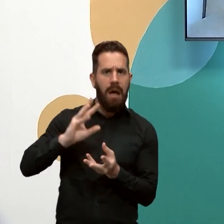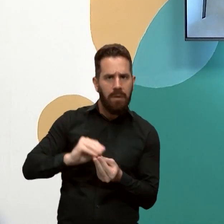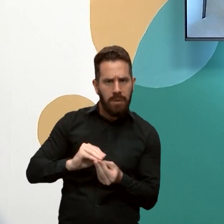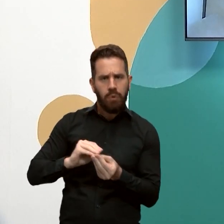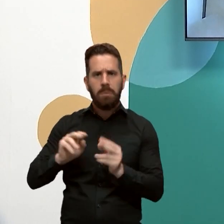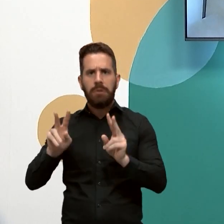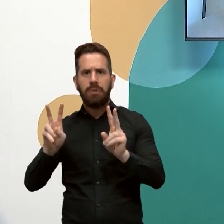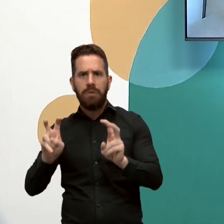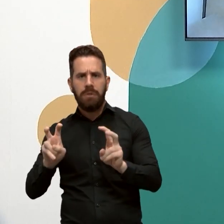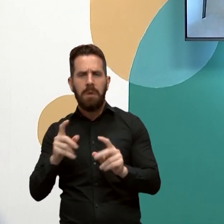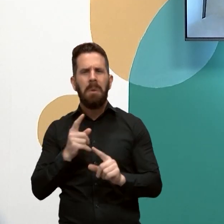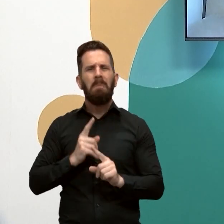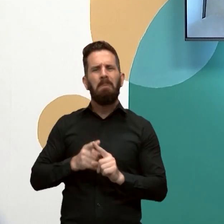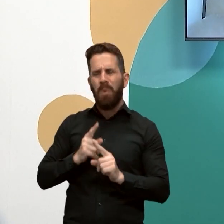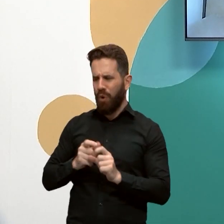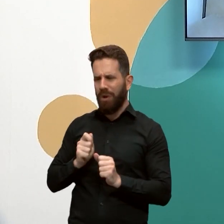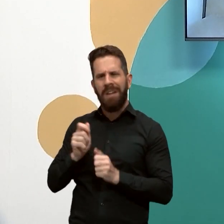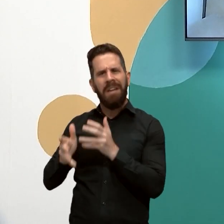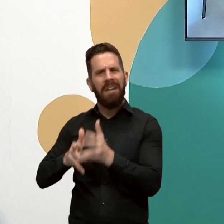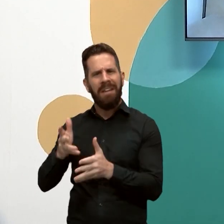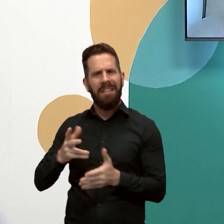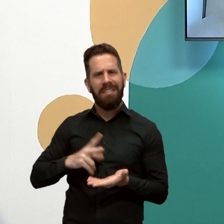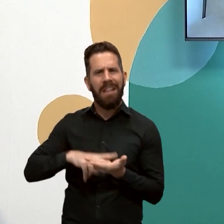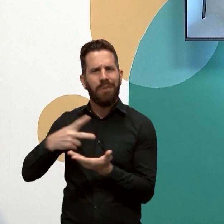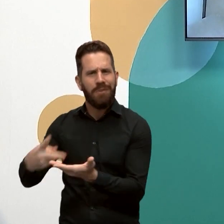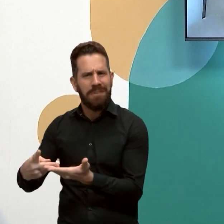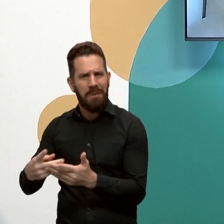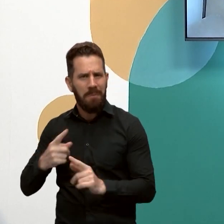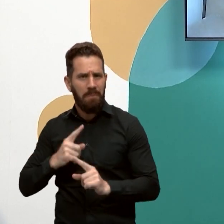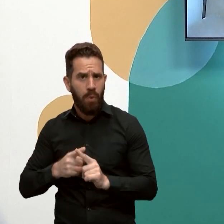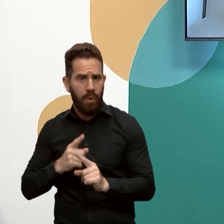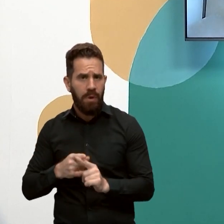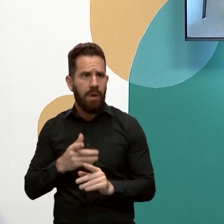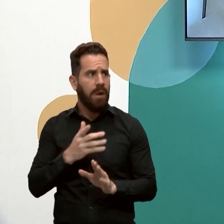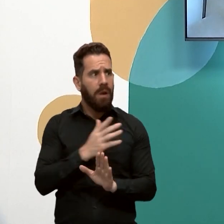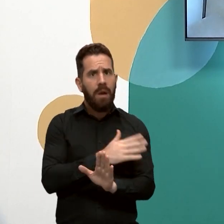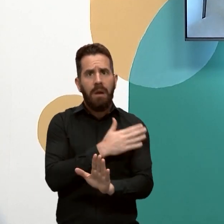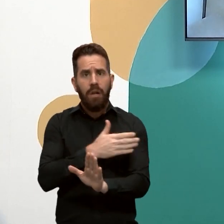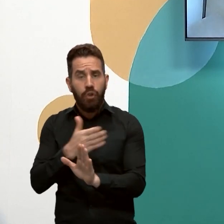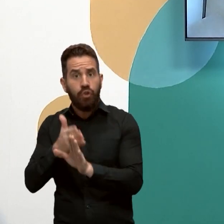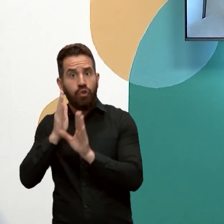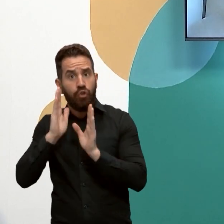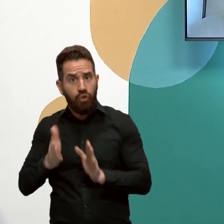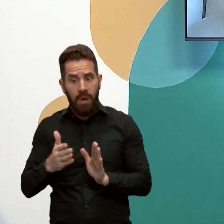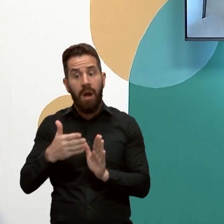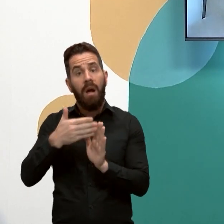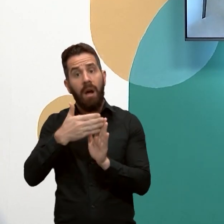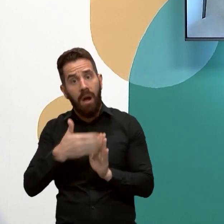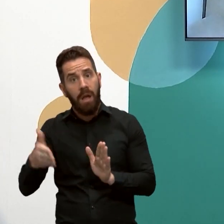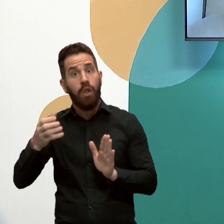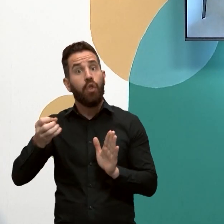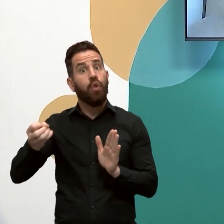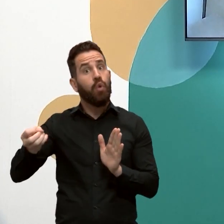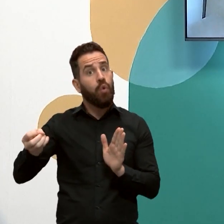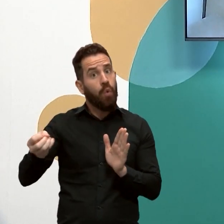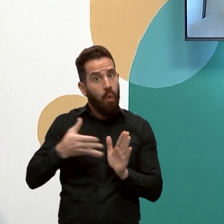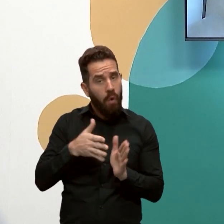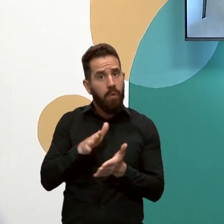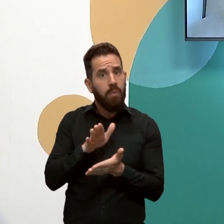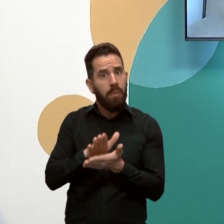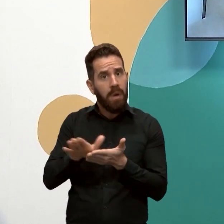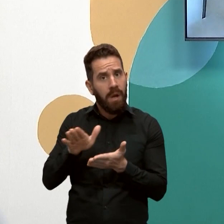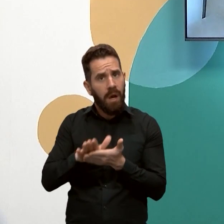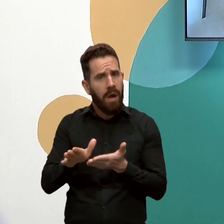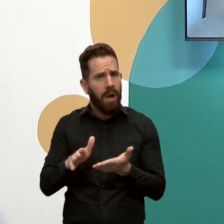como é que está o processo para fazer isso. São das edições que vão ser publicadas daqui para frente, as edições anteriores também